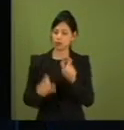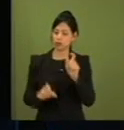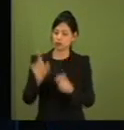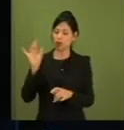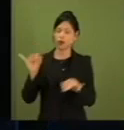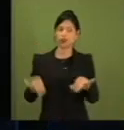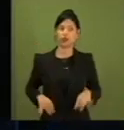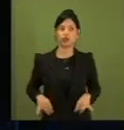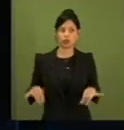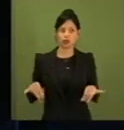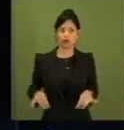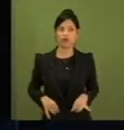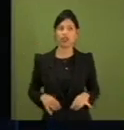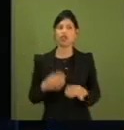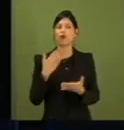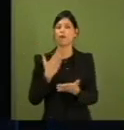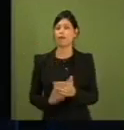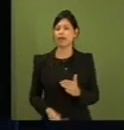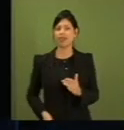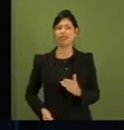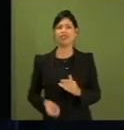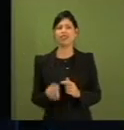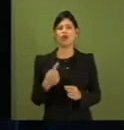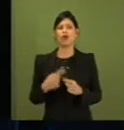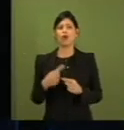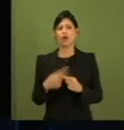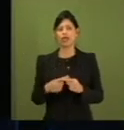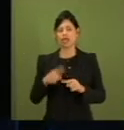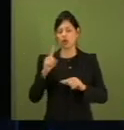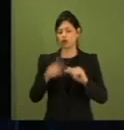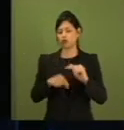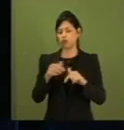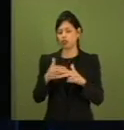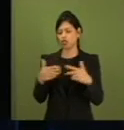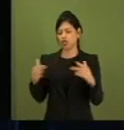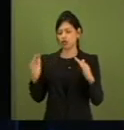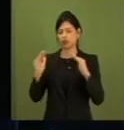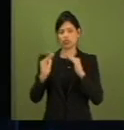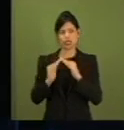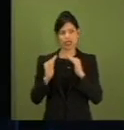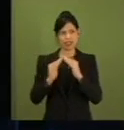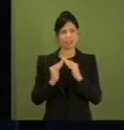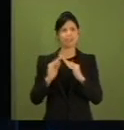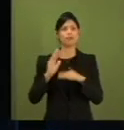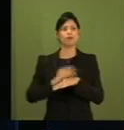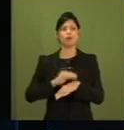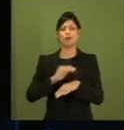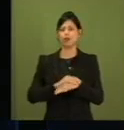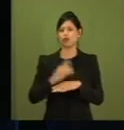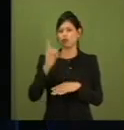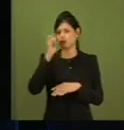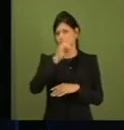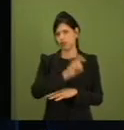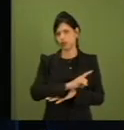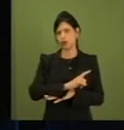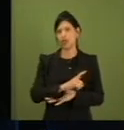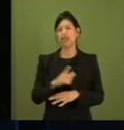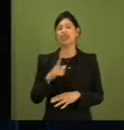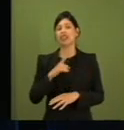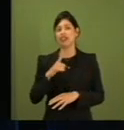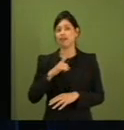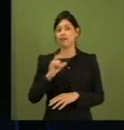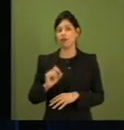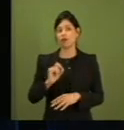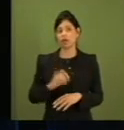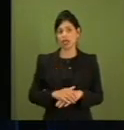perda do seus patrimônios e da própria vida, infelizmente, devido a esse momento. Benefício, aumento de despesa sendo destinada